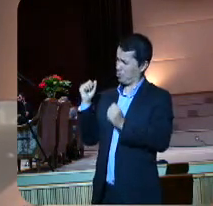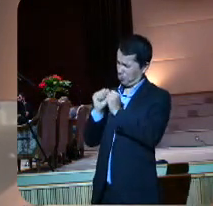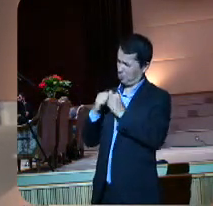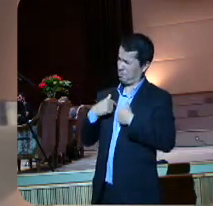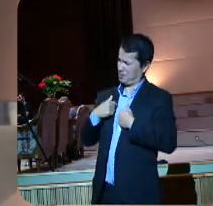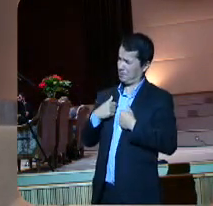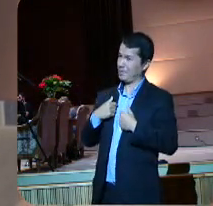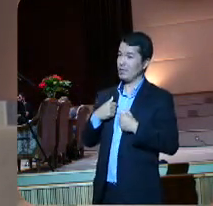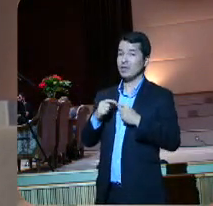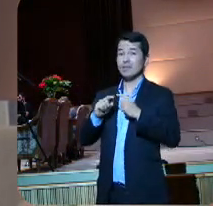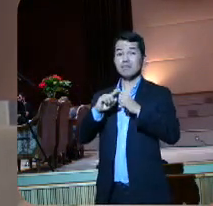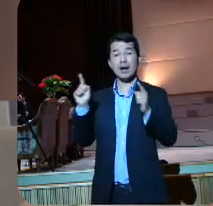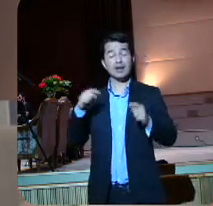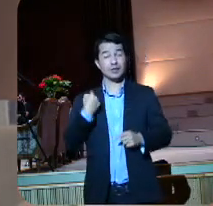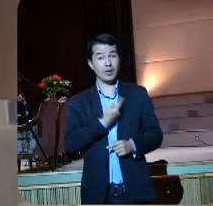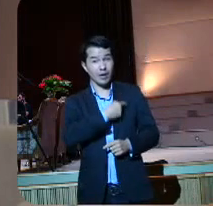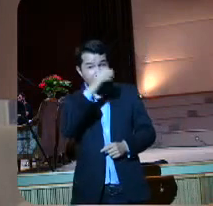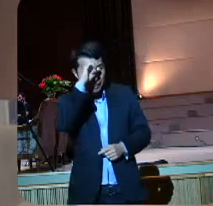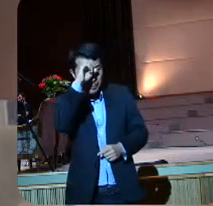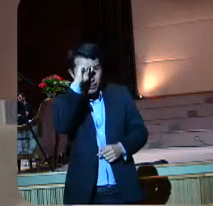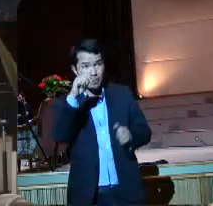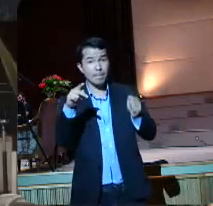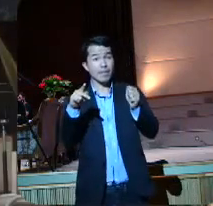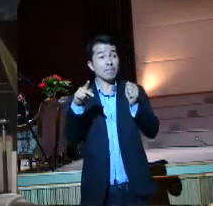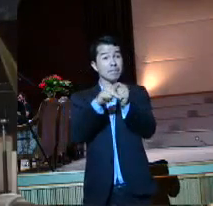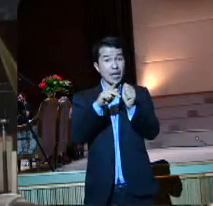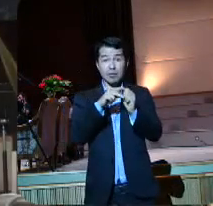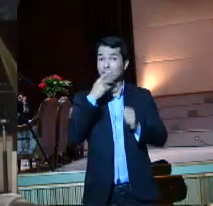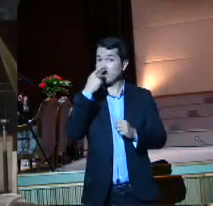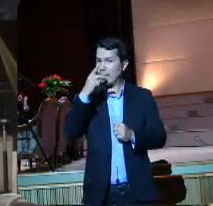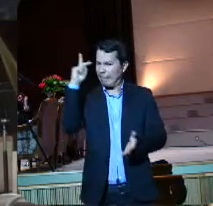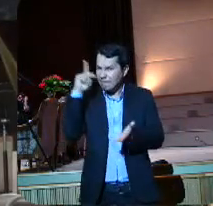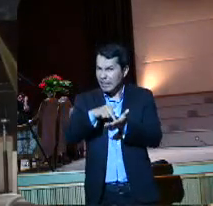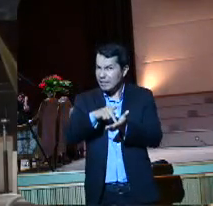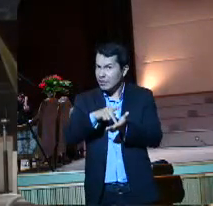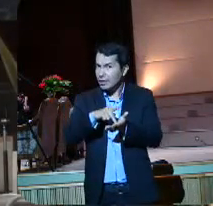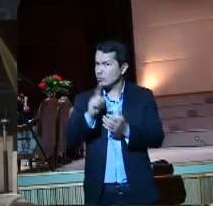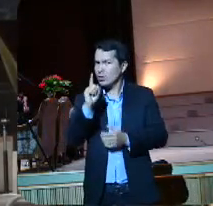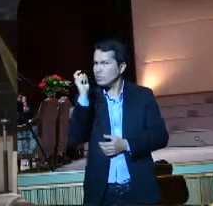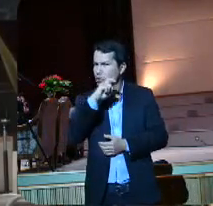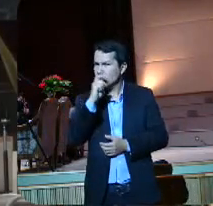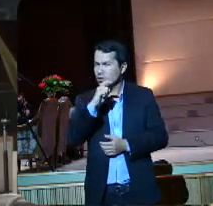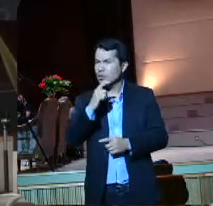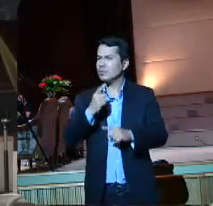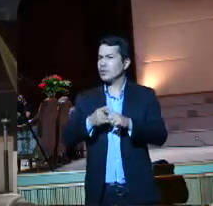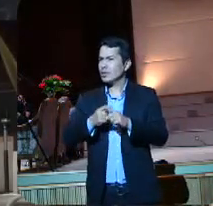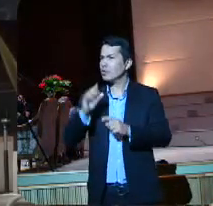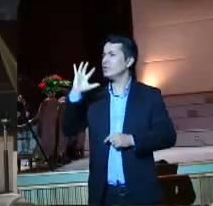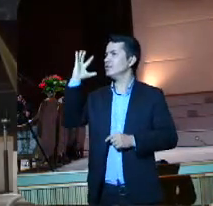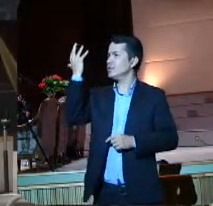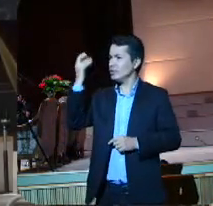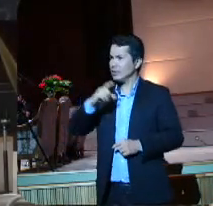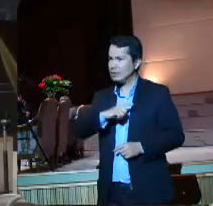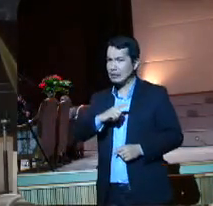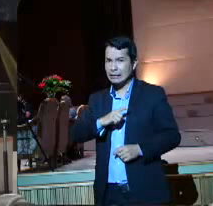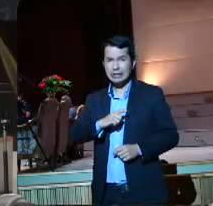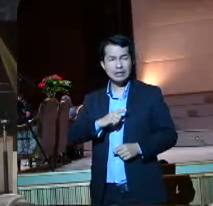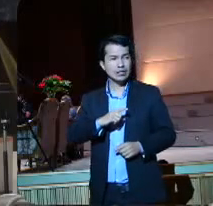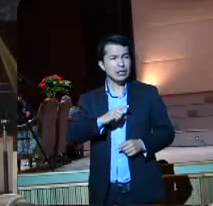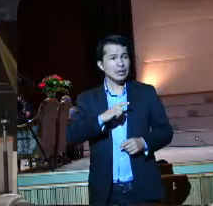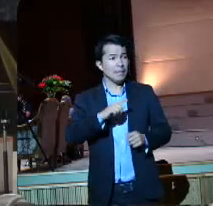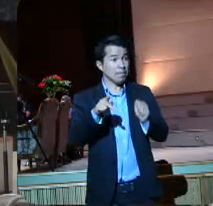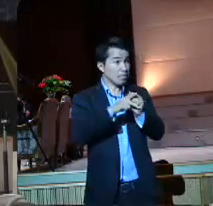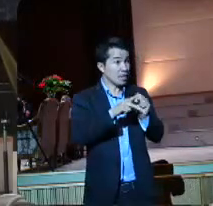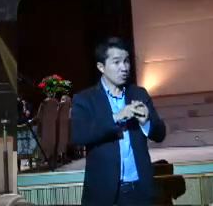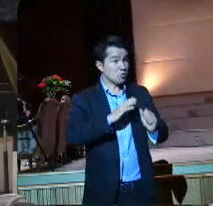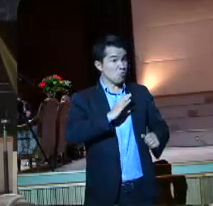ele estava falando de coração, tanto que ele pegou a espada e tentou, na hora que Malco colocou a mão em Jesus